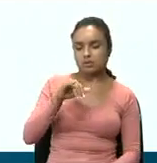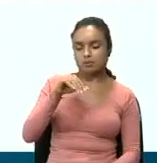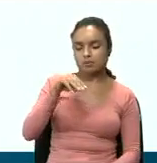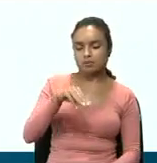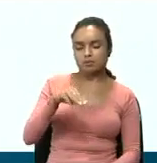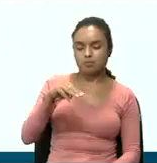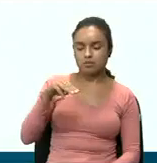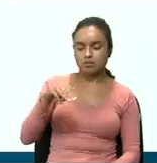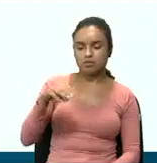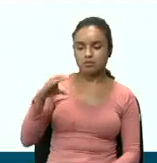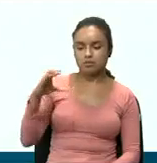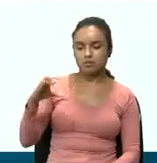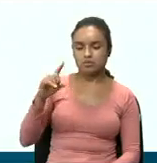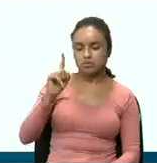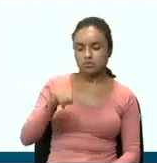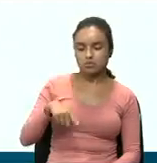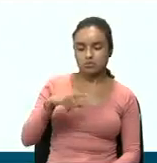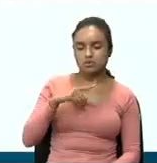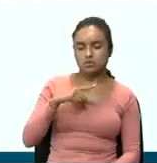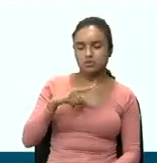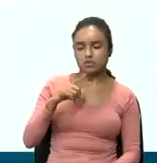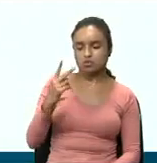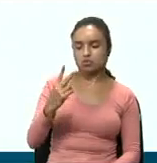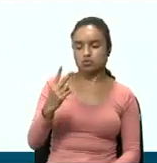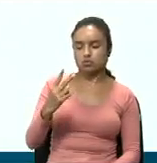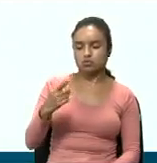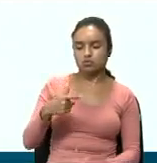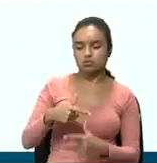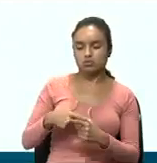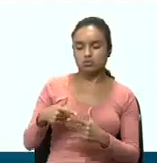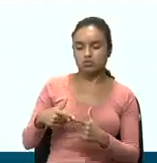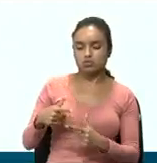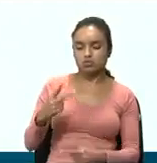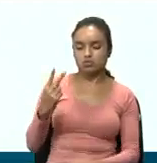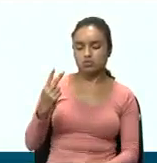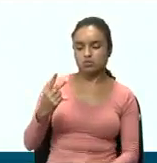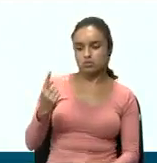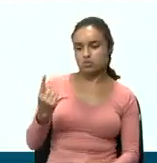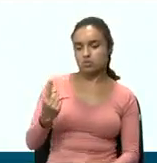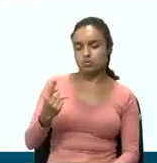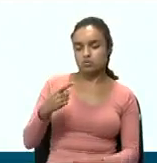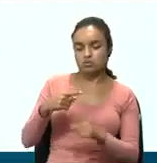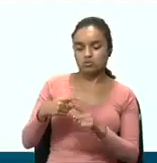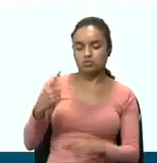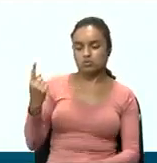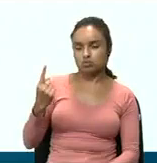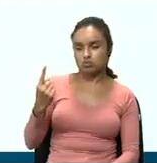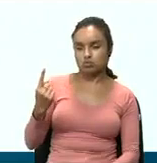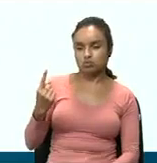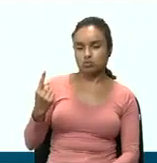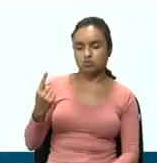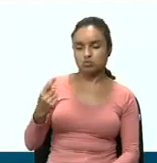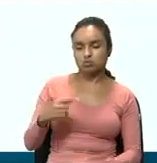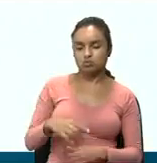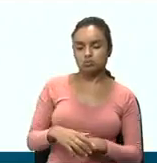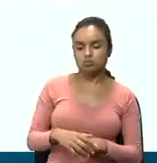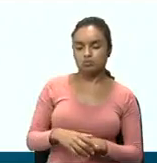entre 2 e 1, que é 2. 2 dividido por 2, 1, vezes 1, 1,